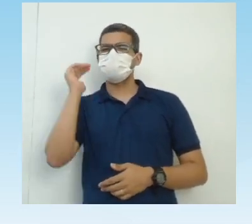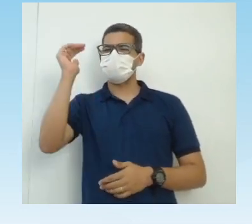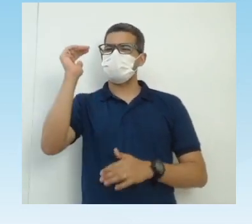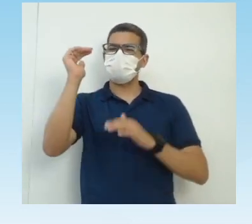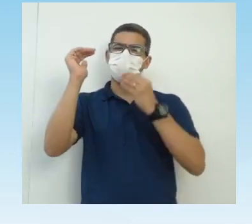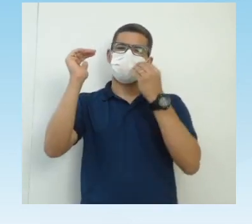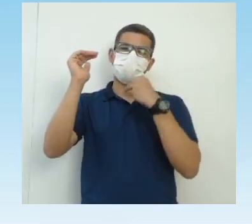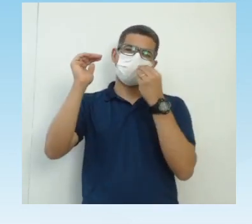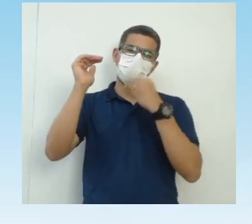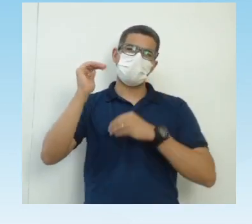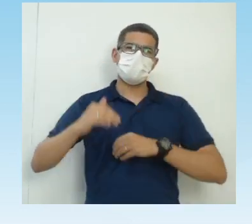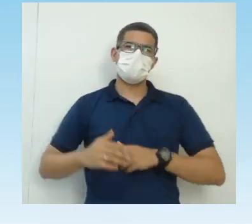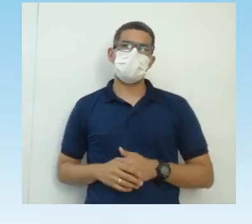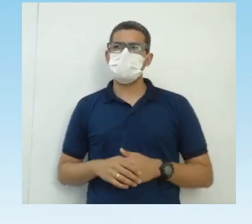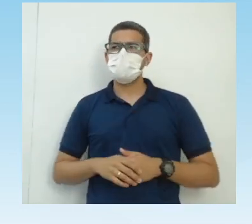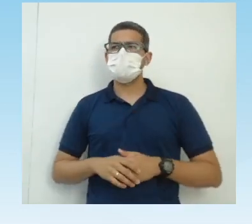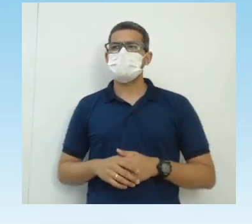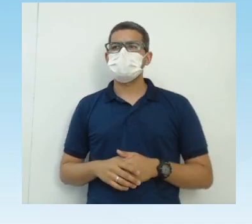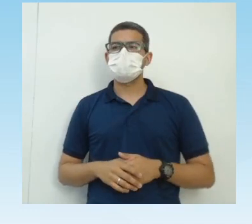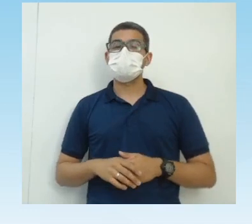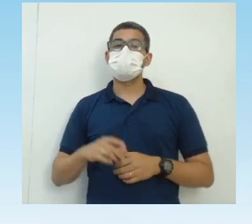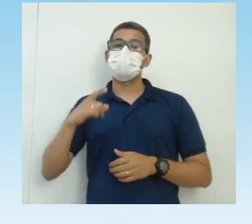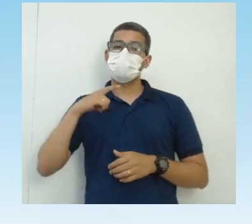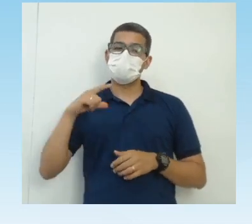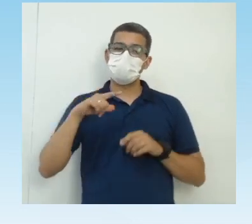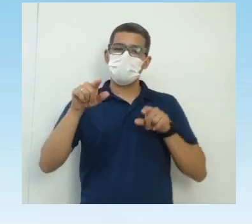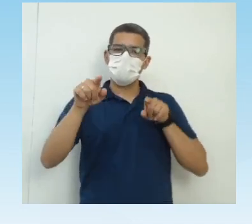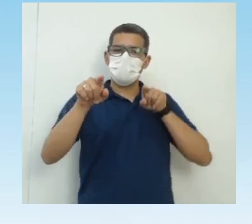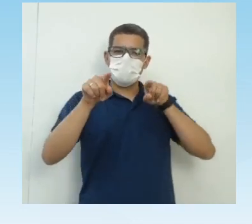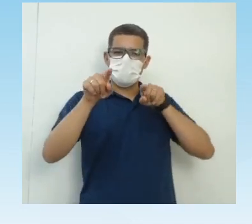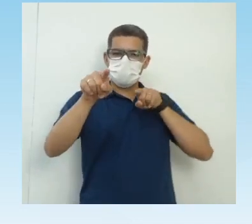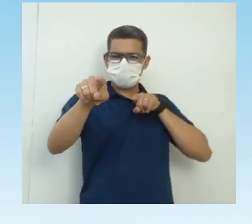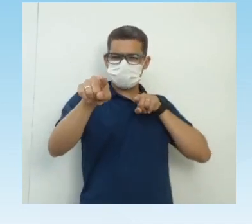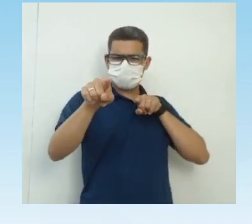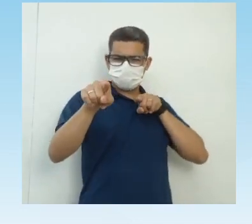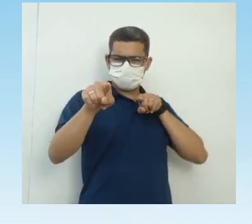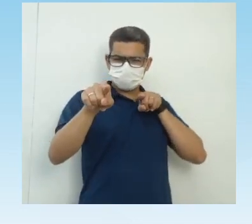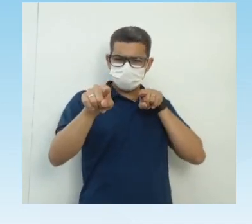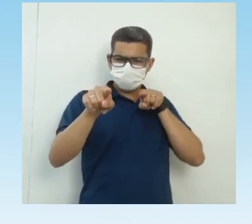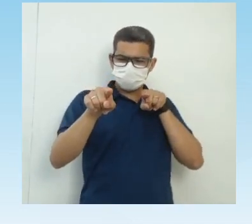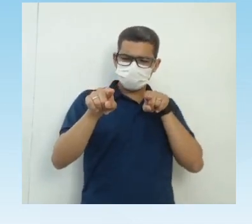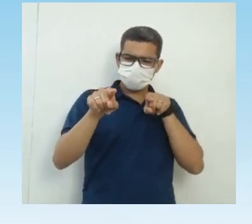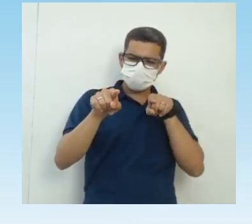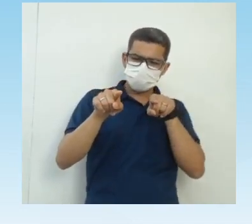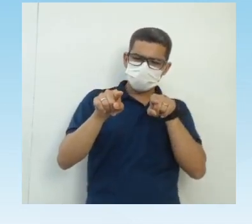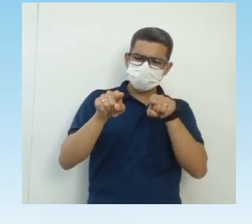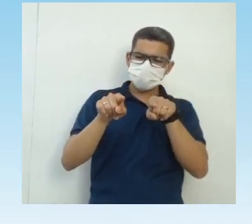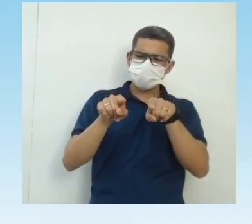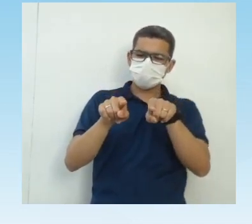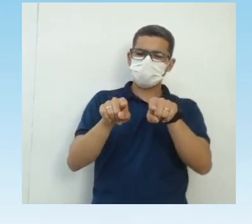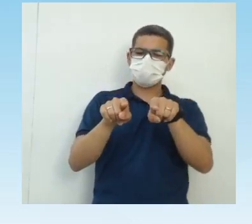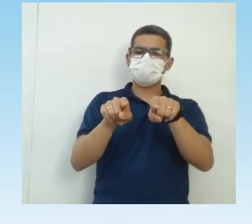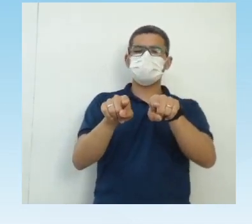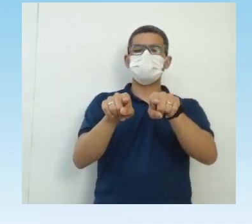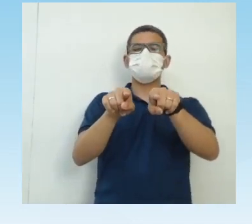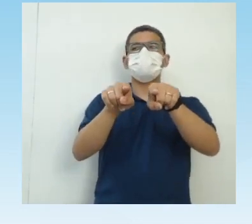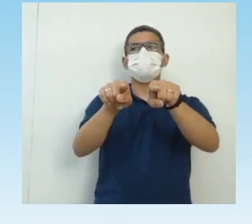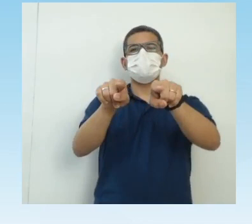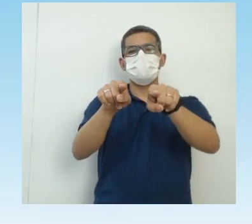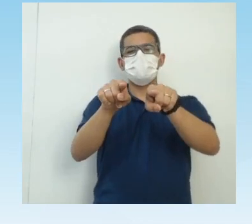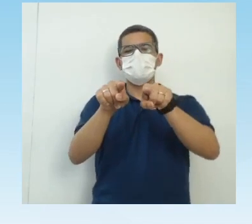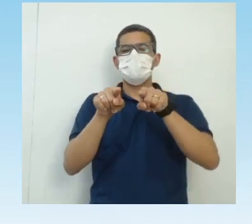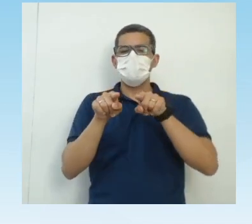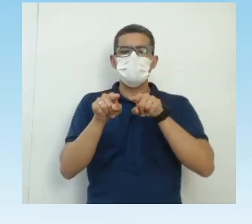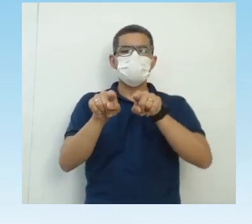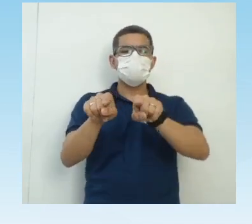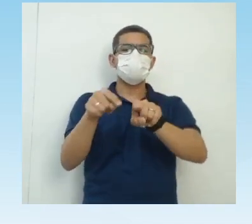Em contrapartida, tem uma galera andando em paralelo, enquanto o nobre é rico, porque eu sou nobre, dono de terra e tudo mais, os poucos que